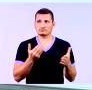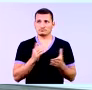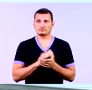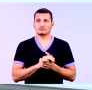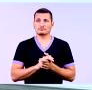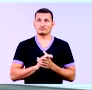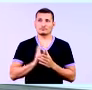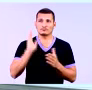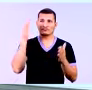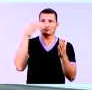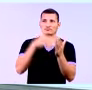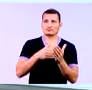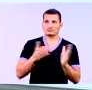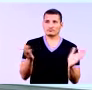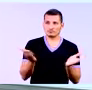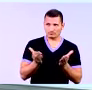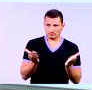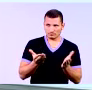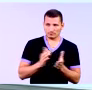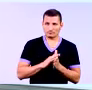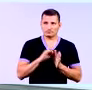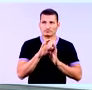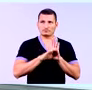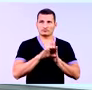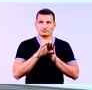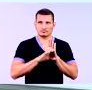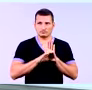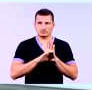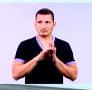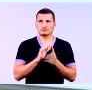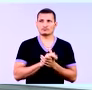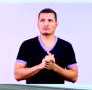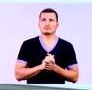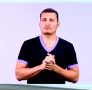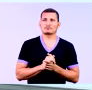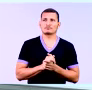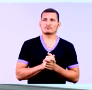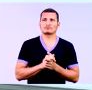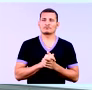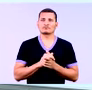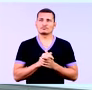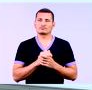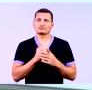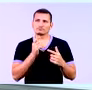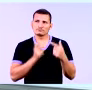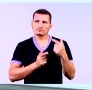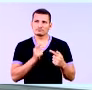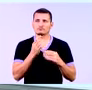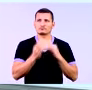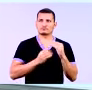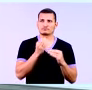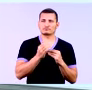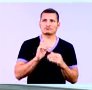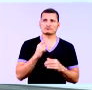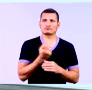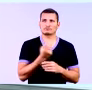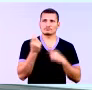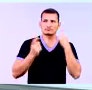esse momento, além de conceituar e de conceitualmente discutir o banco de dados, nós nos preocupamos